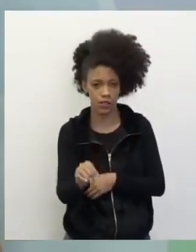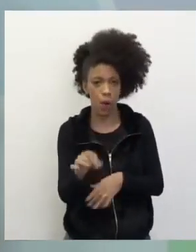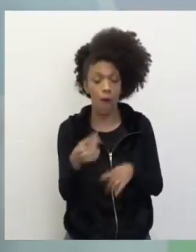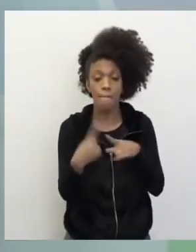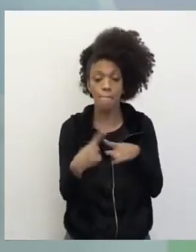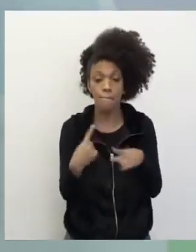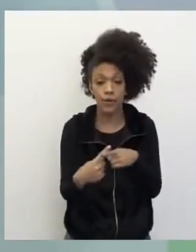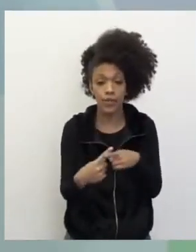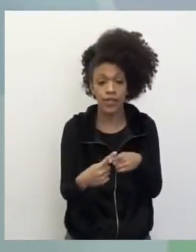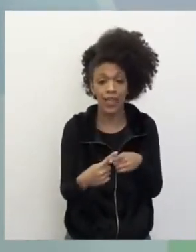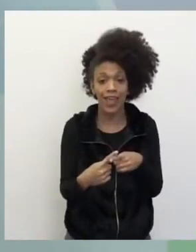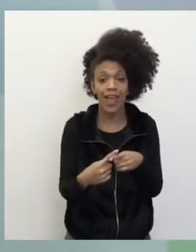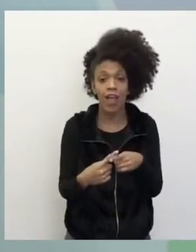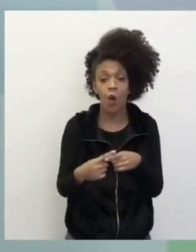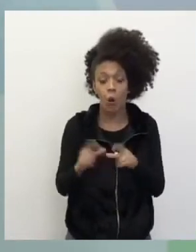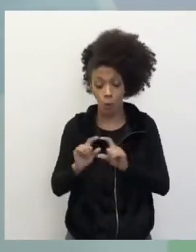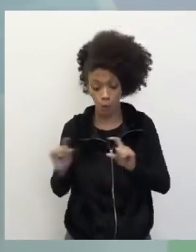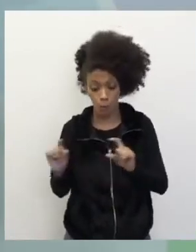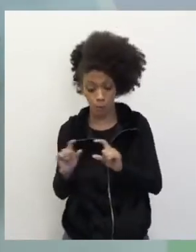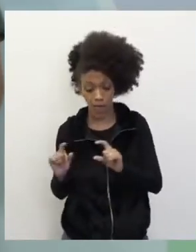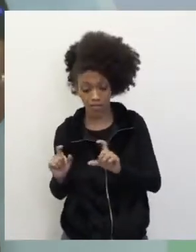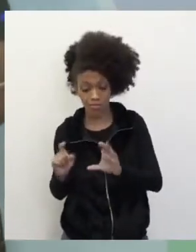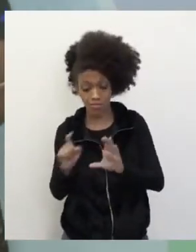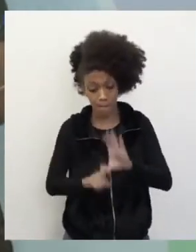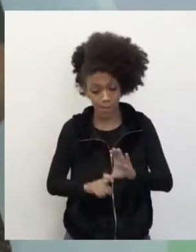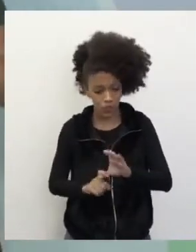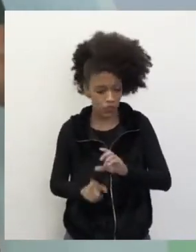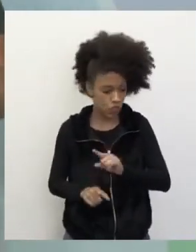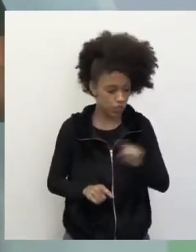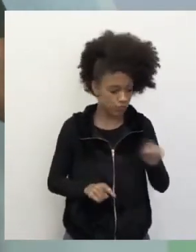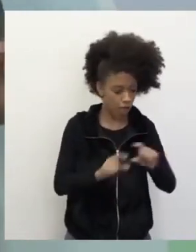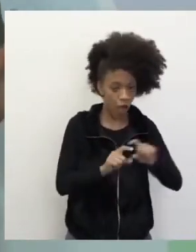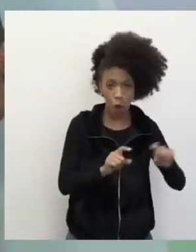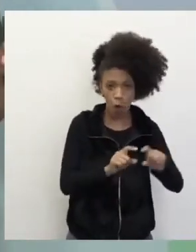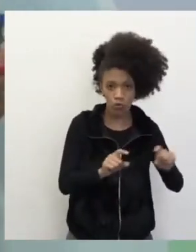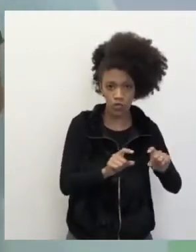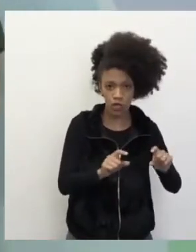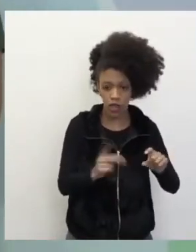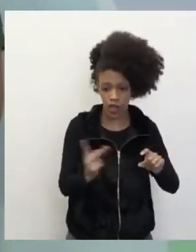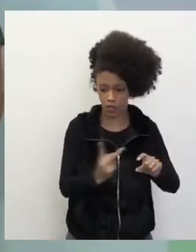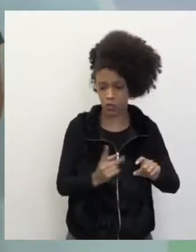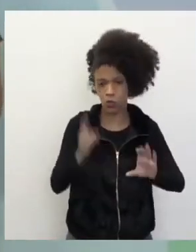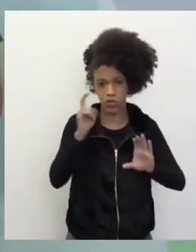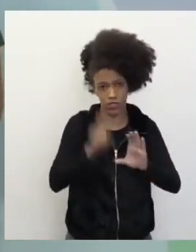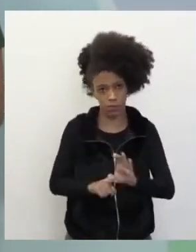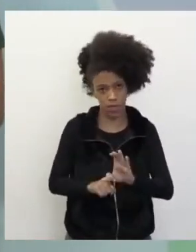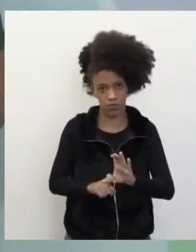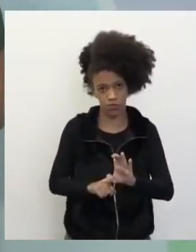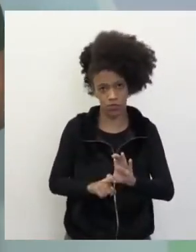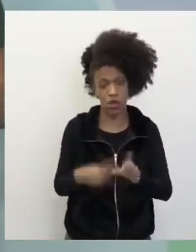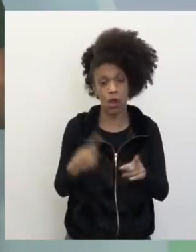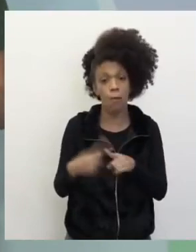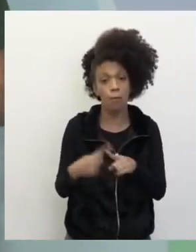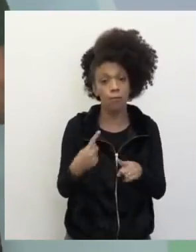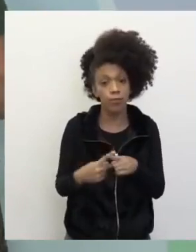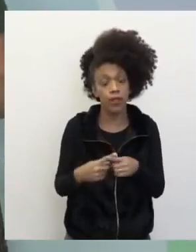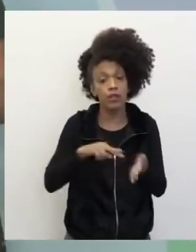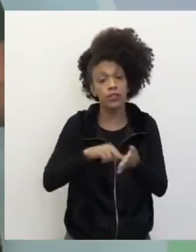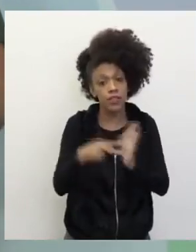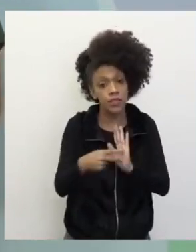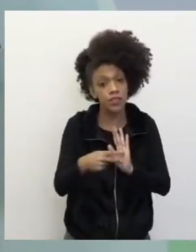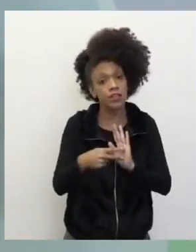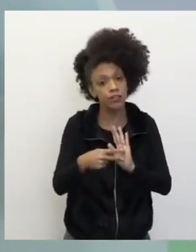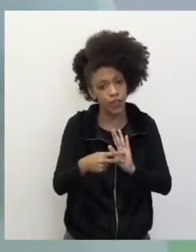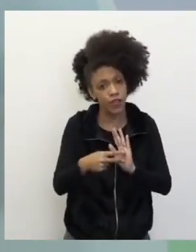uma oração que depende da outra para ter sentido completo. Elas não são coordenadas, elas são subordinadas. Uma oração